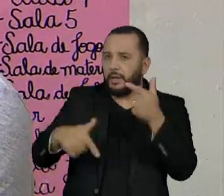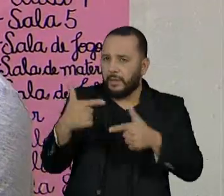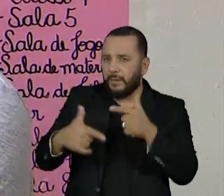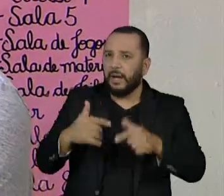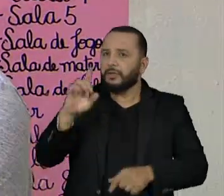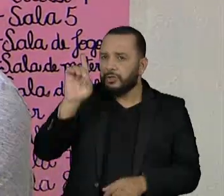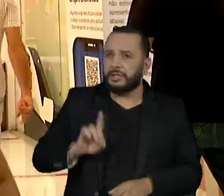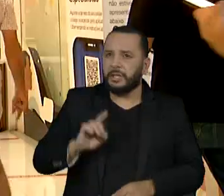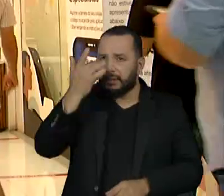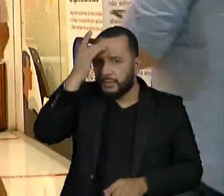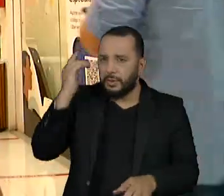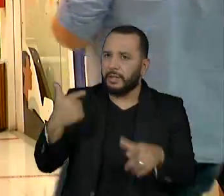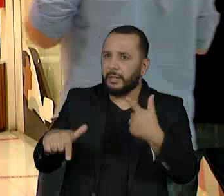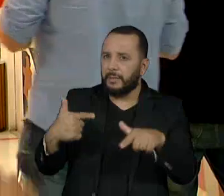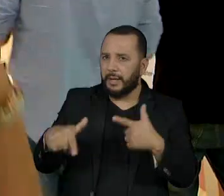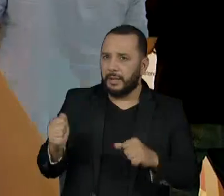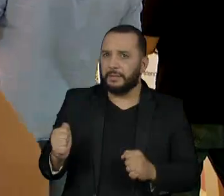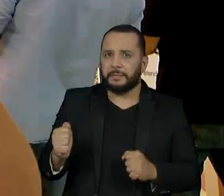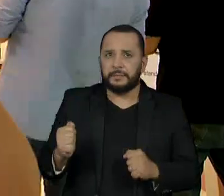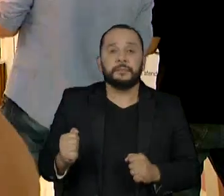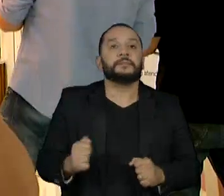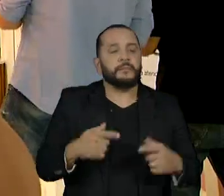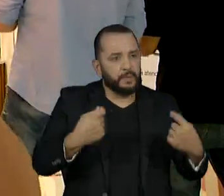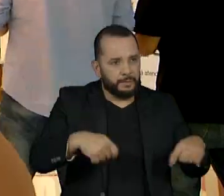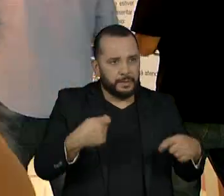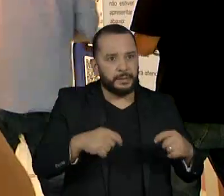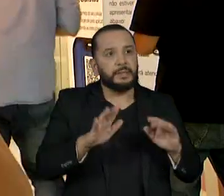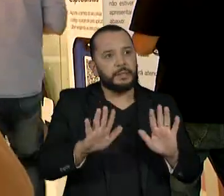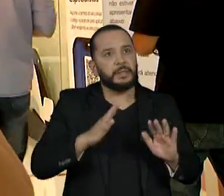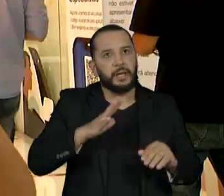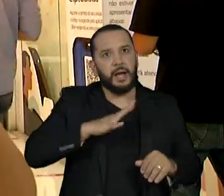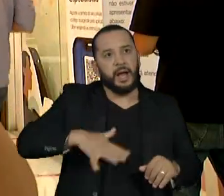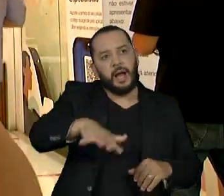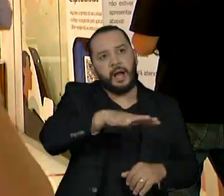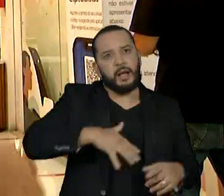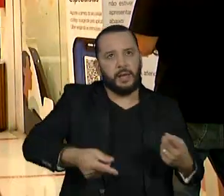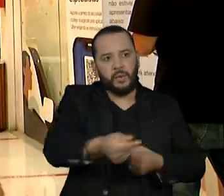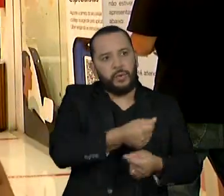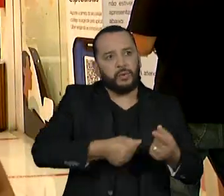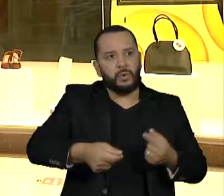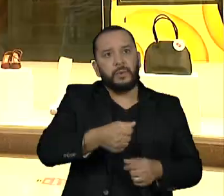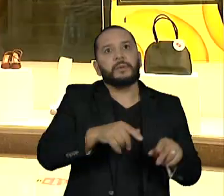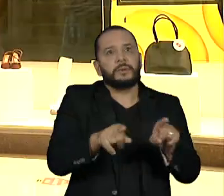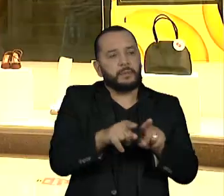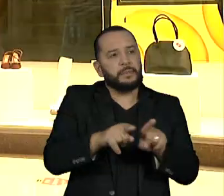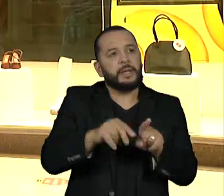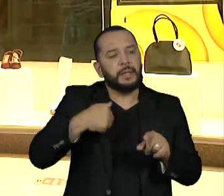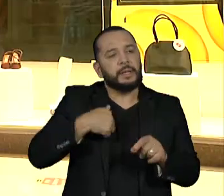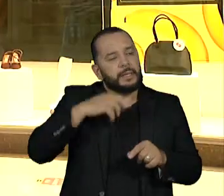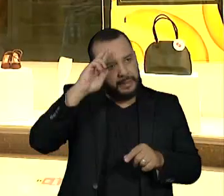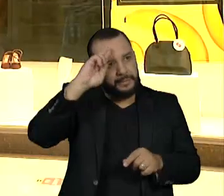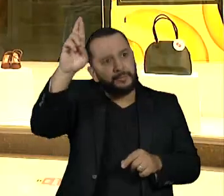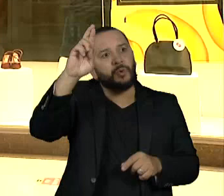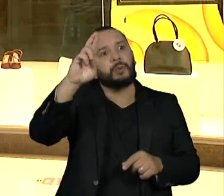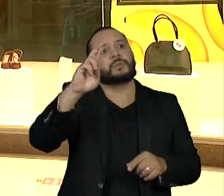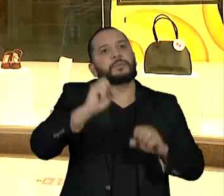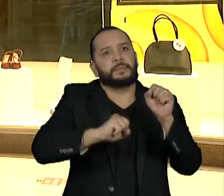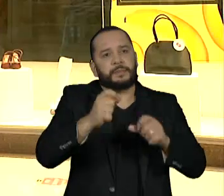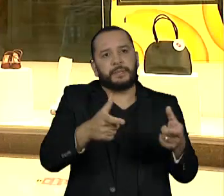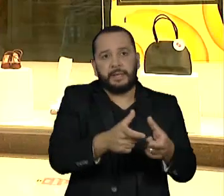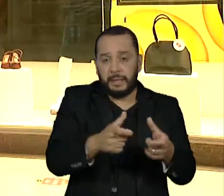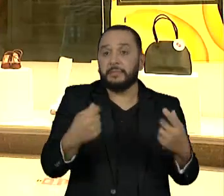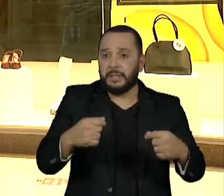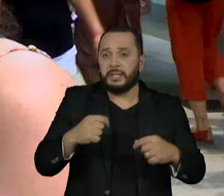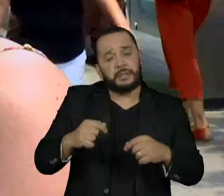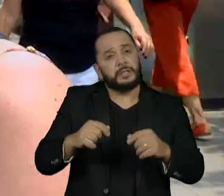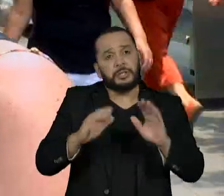dos trabalhadores. Eu acho que a gente tem que melhorar a questão do setor econômico, pequeno empresário. O que precisa realmente é cumprir o que se